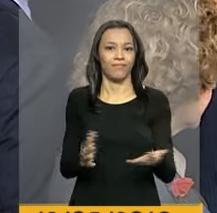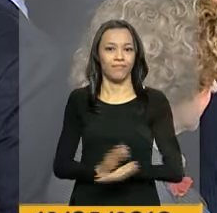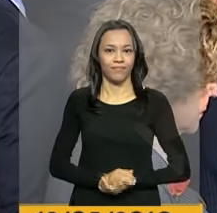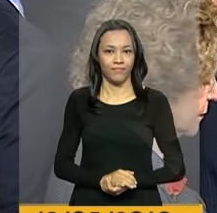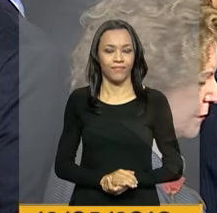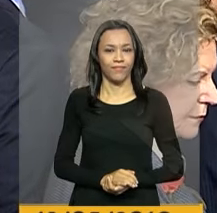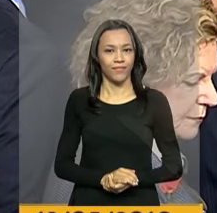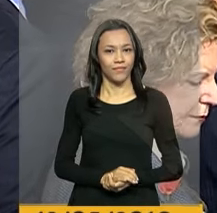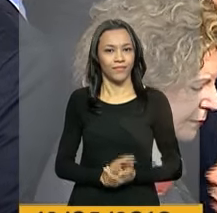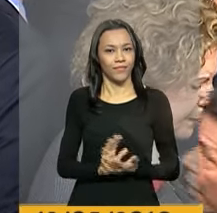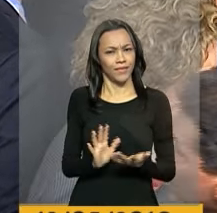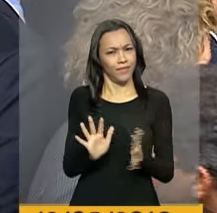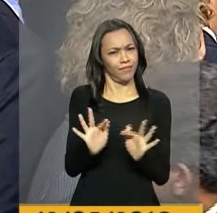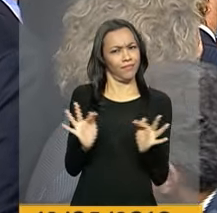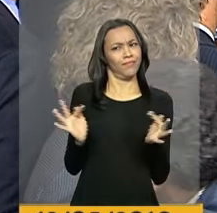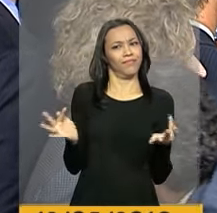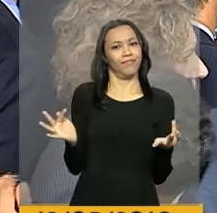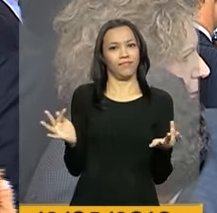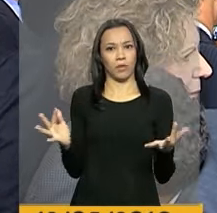e discreta,